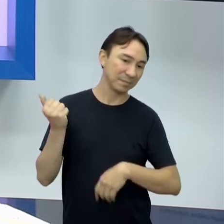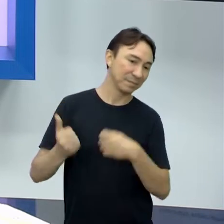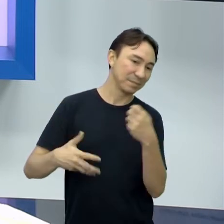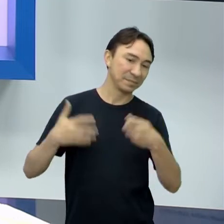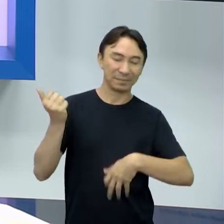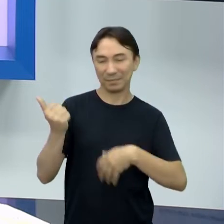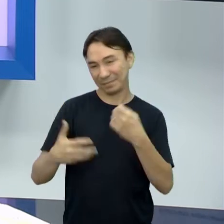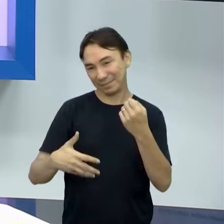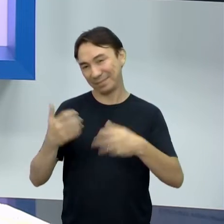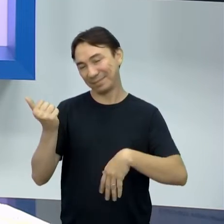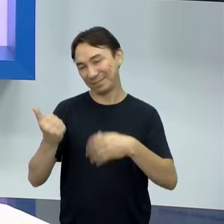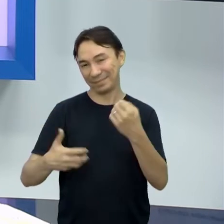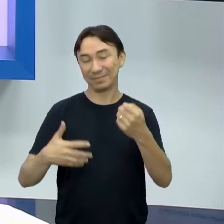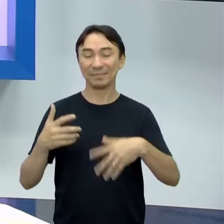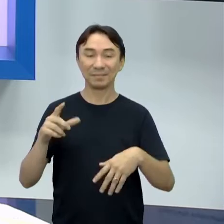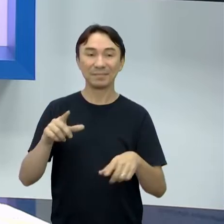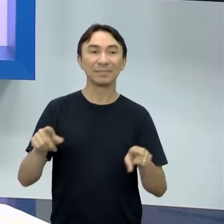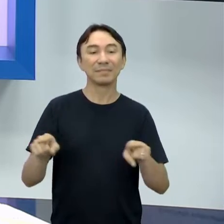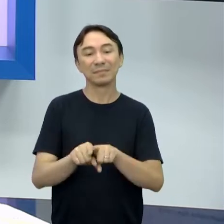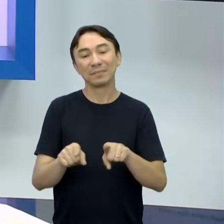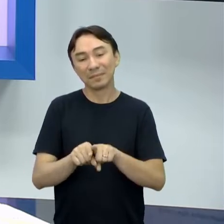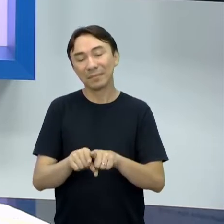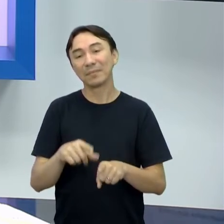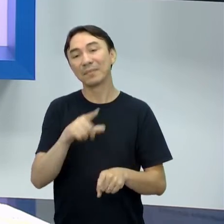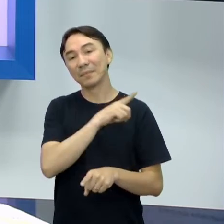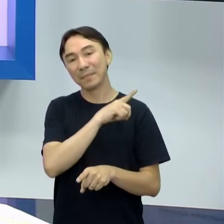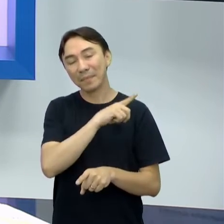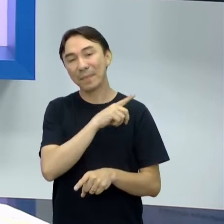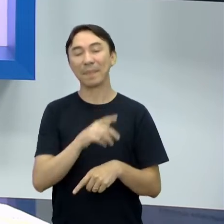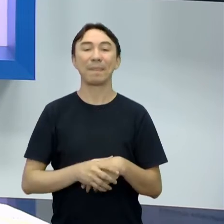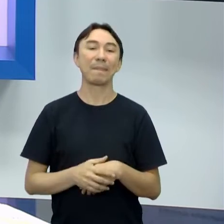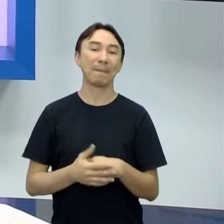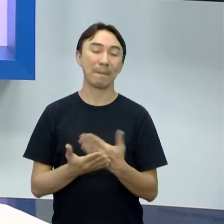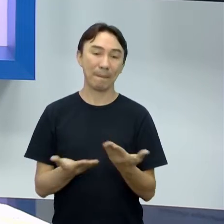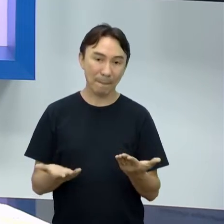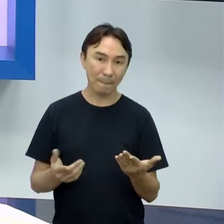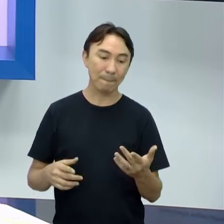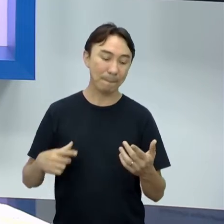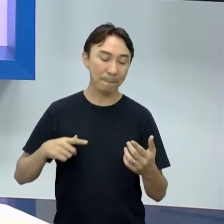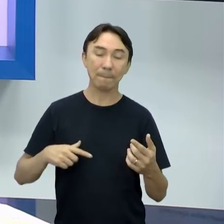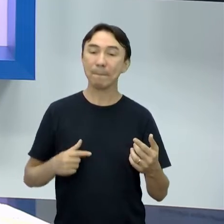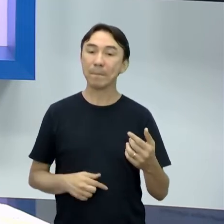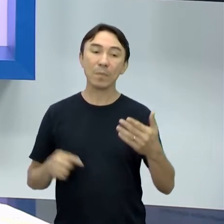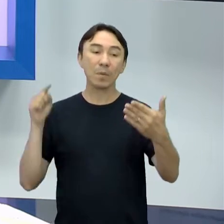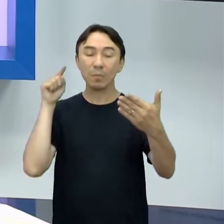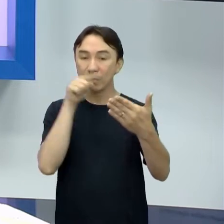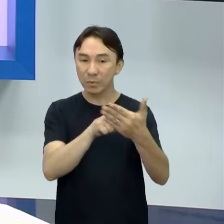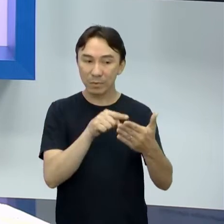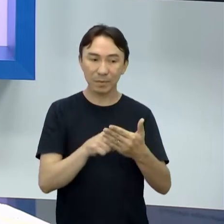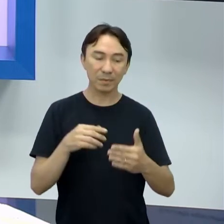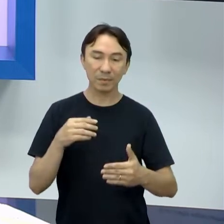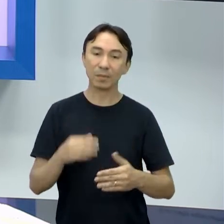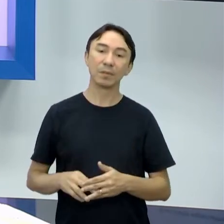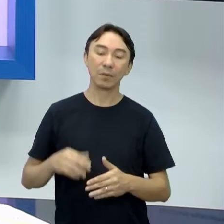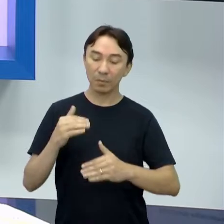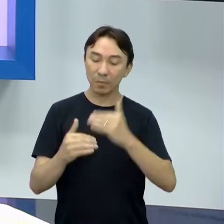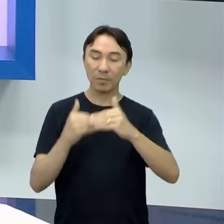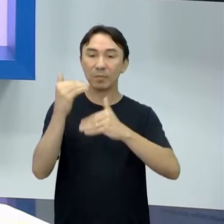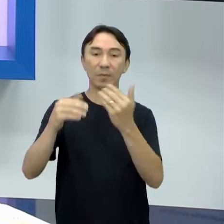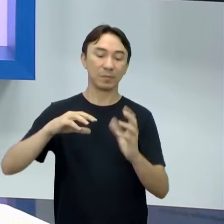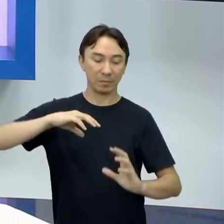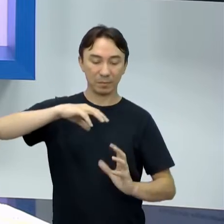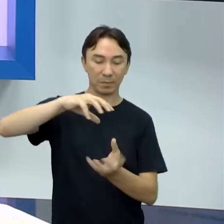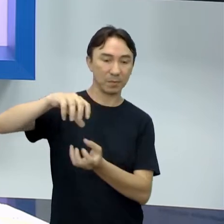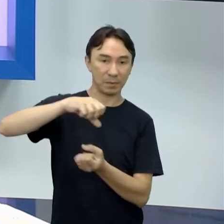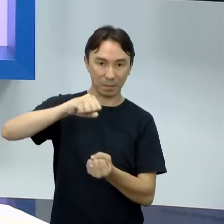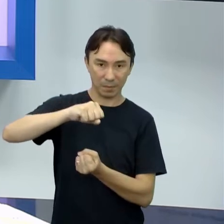essas questões que a gente encontra ali nos objetivos de desenvolvimento sustentável. Então fica aí como spoiler, vocês já podem